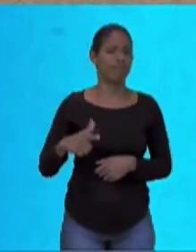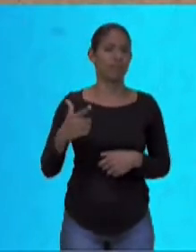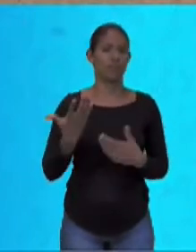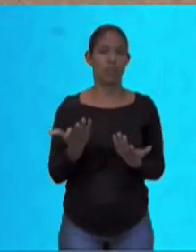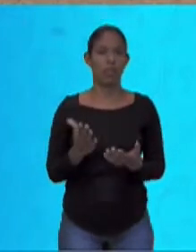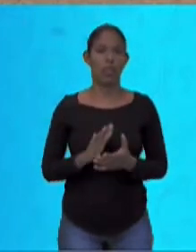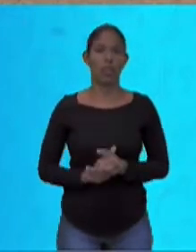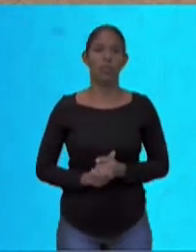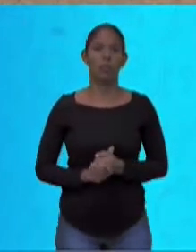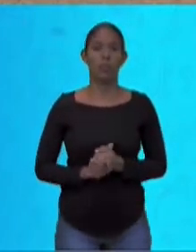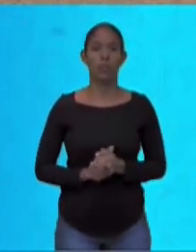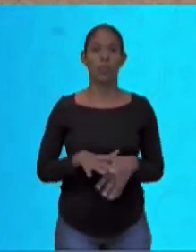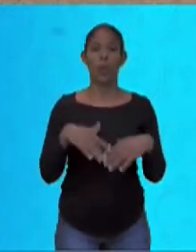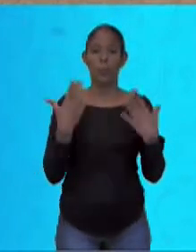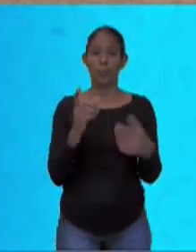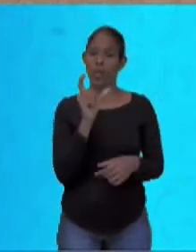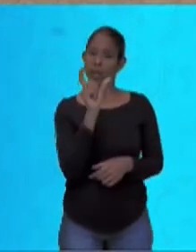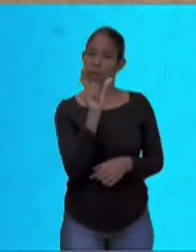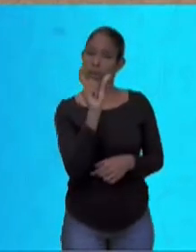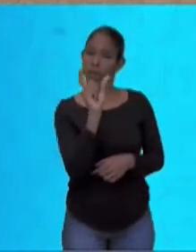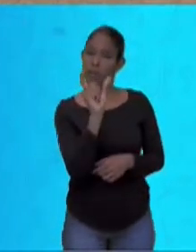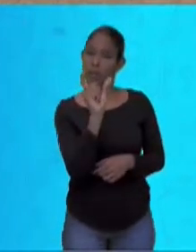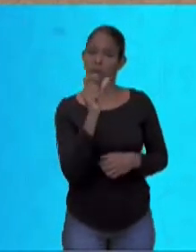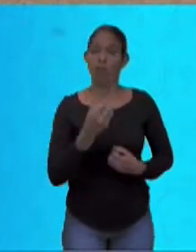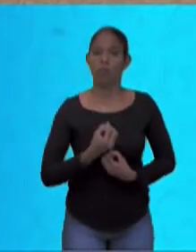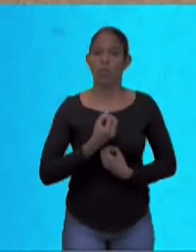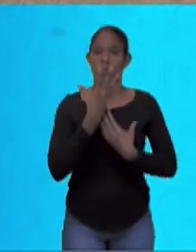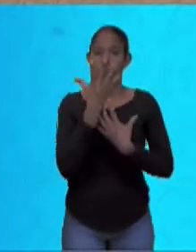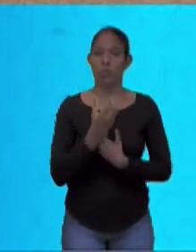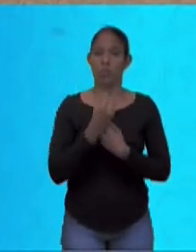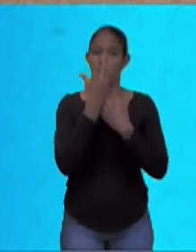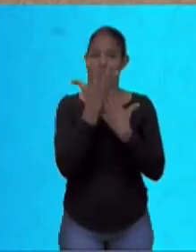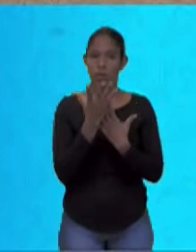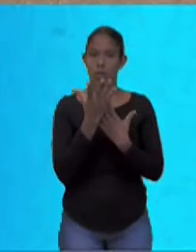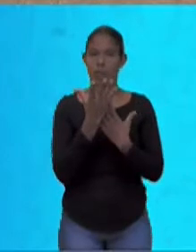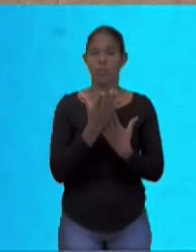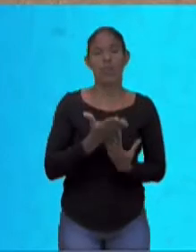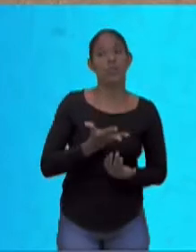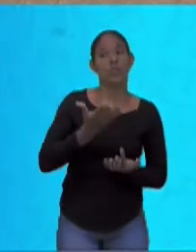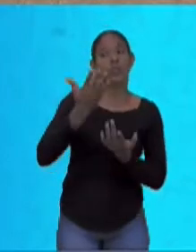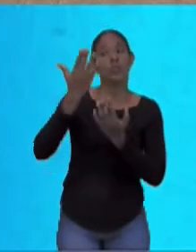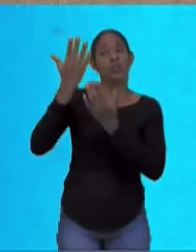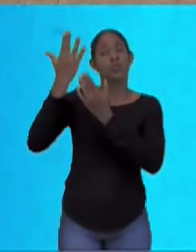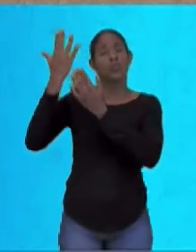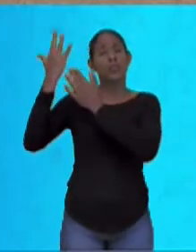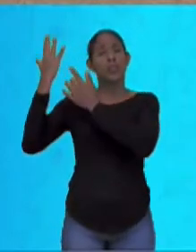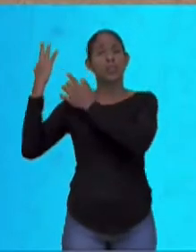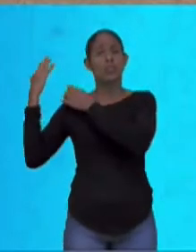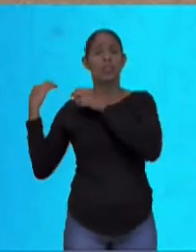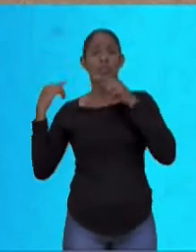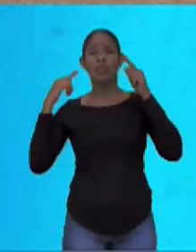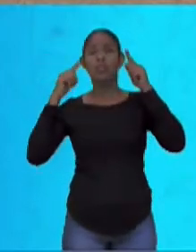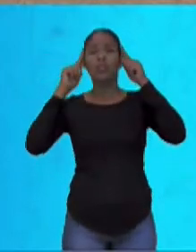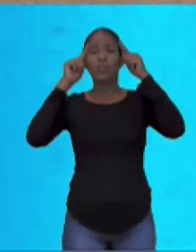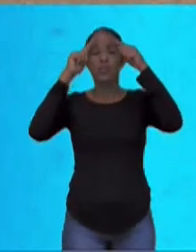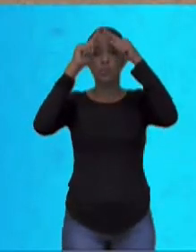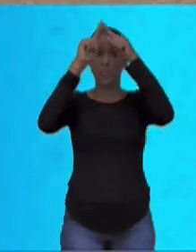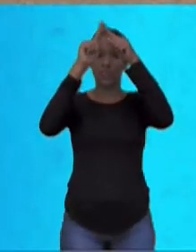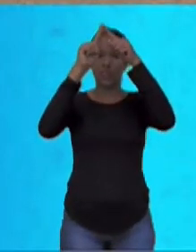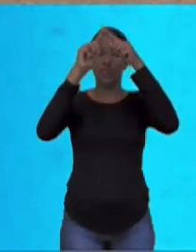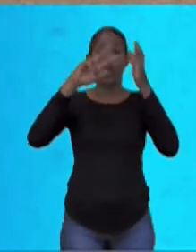A palavra poema deriva do verbo grego poem, que